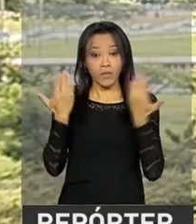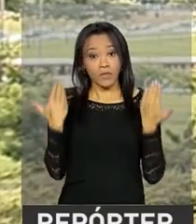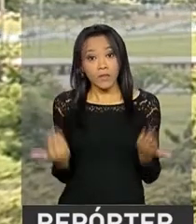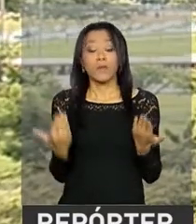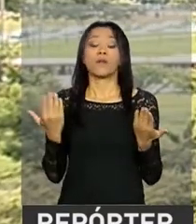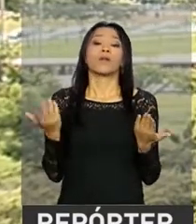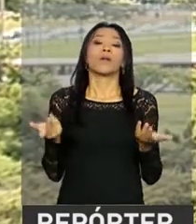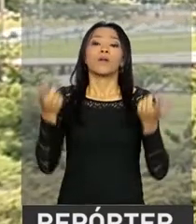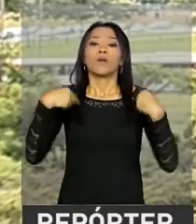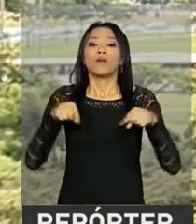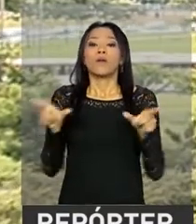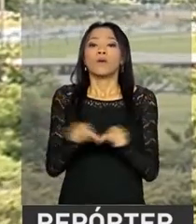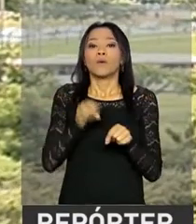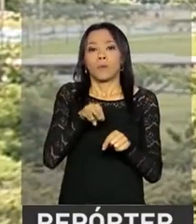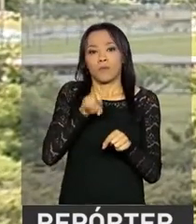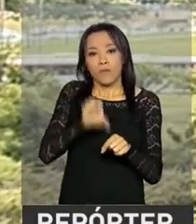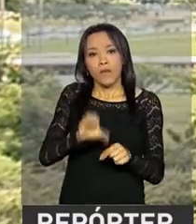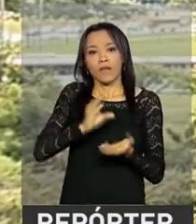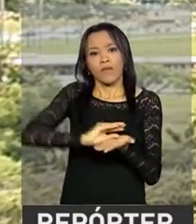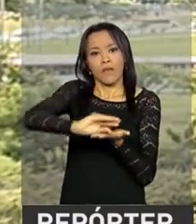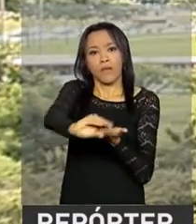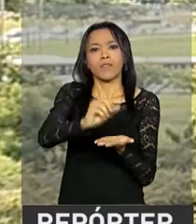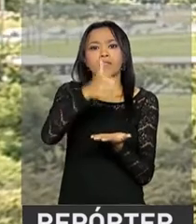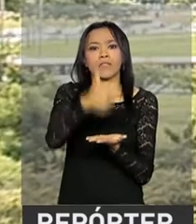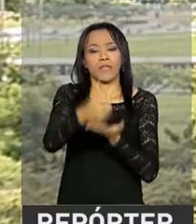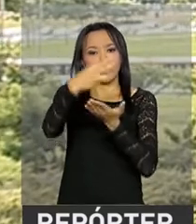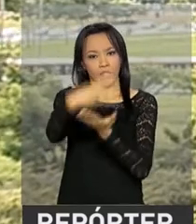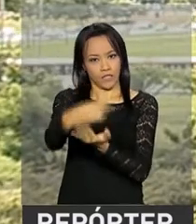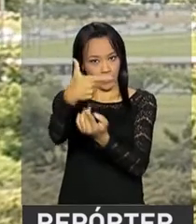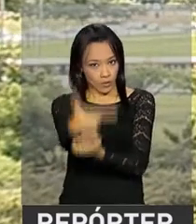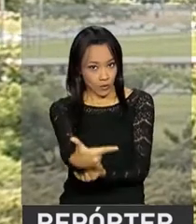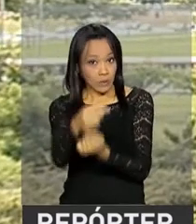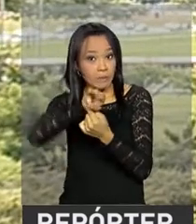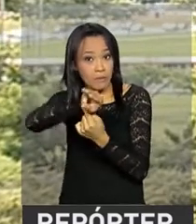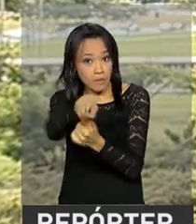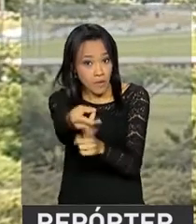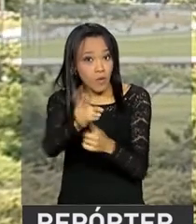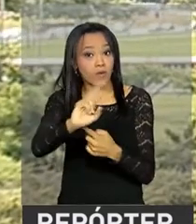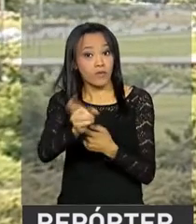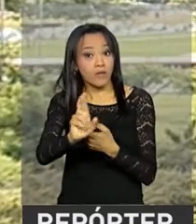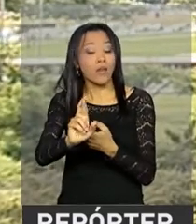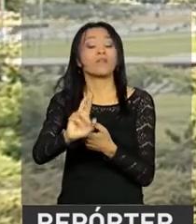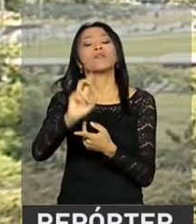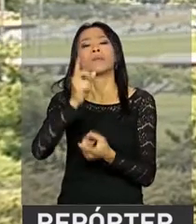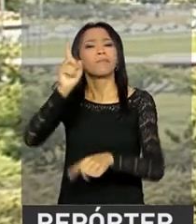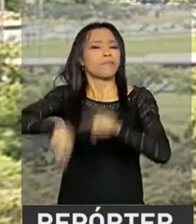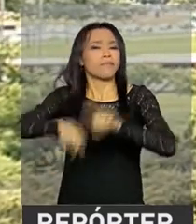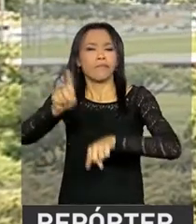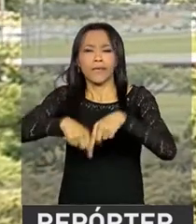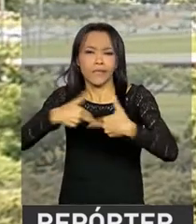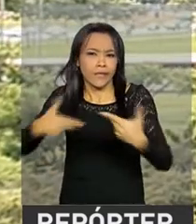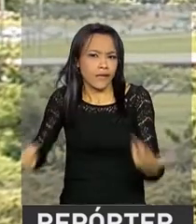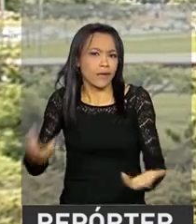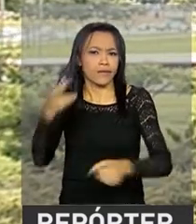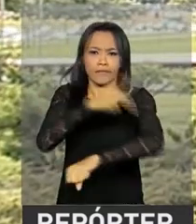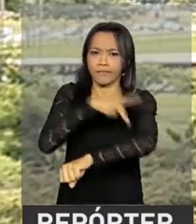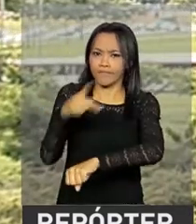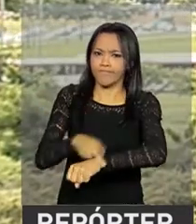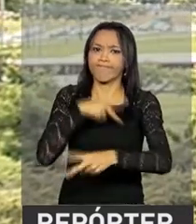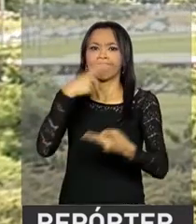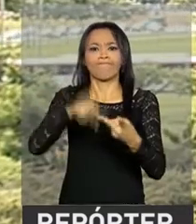da Educação vai repassar 132 milhões de reais para despesas com materiais